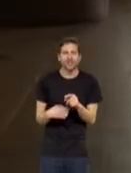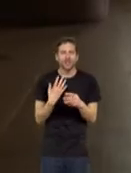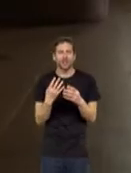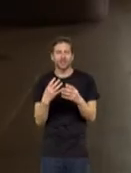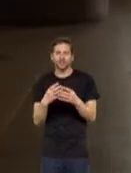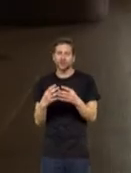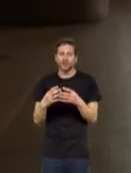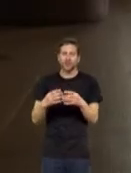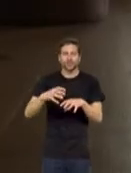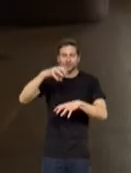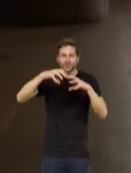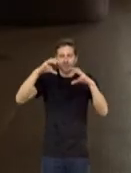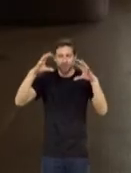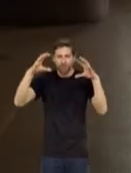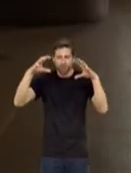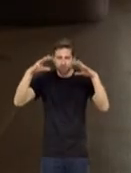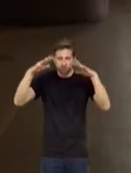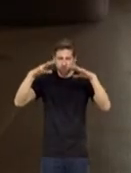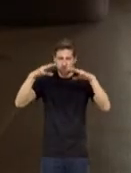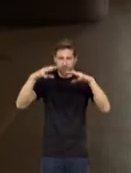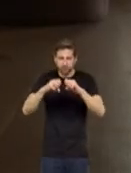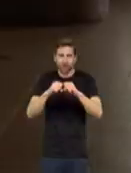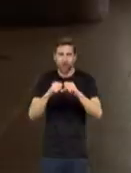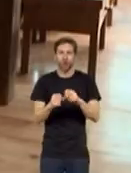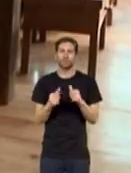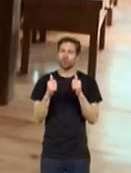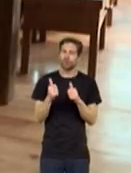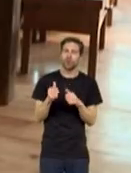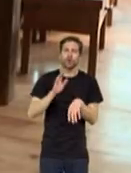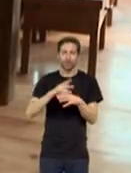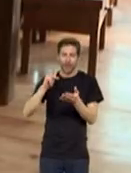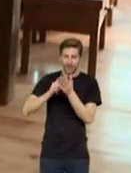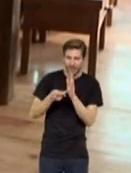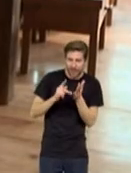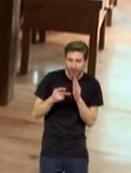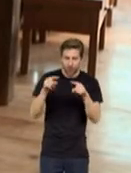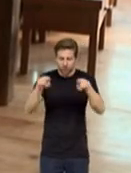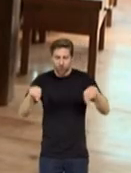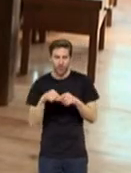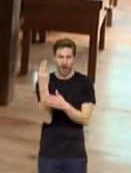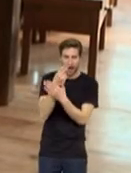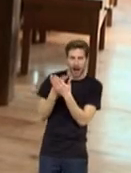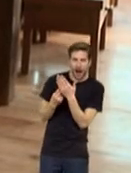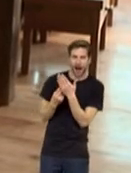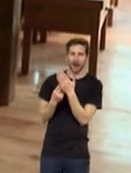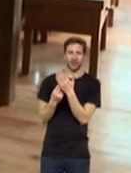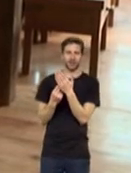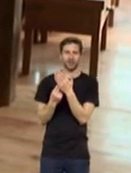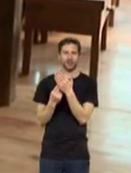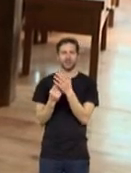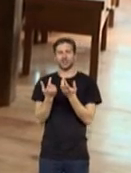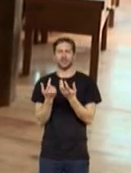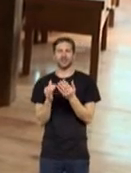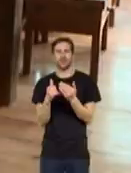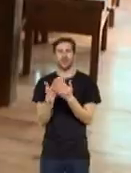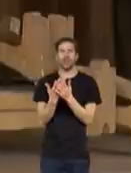constante, que por um lado foi boa, porque não houve muita tecnologia, ou seja, o espaço e a arte de fazer faiança também não foi muito,